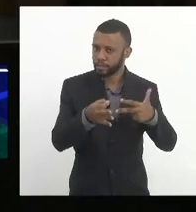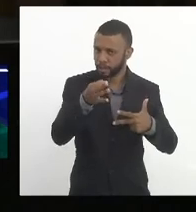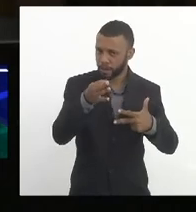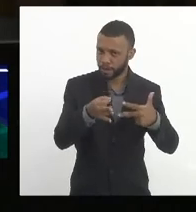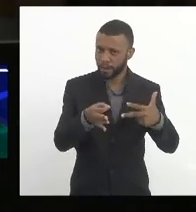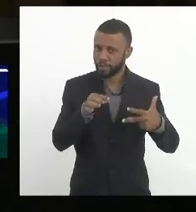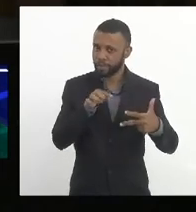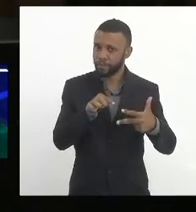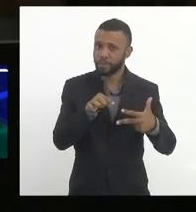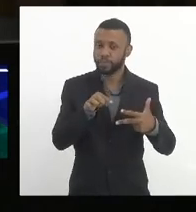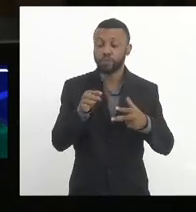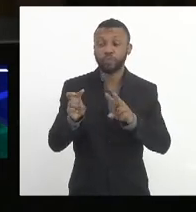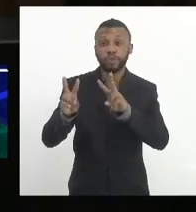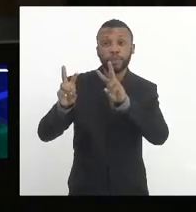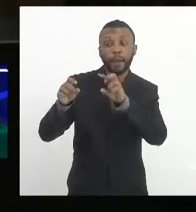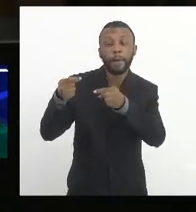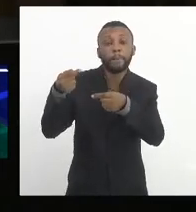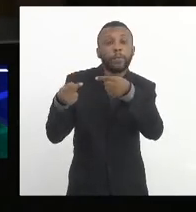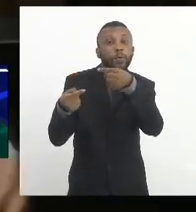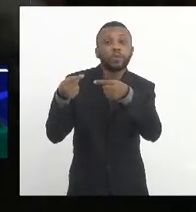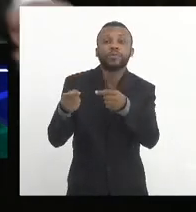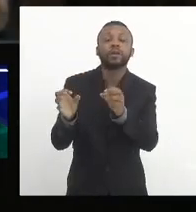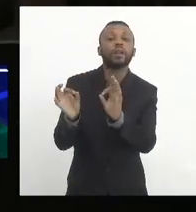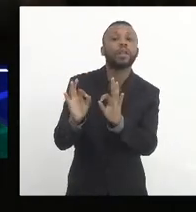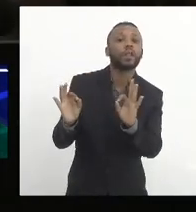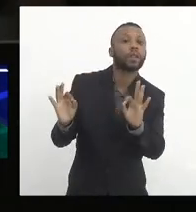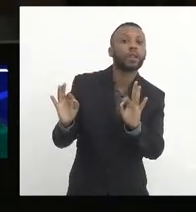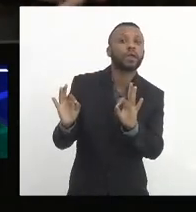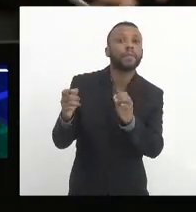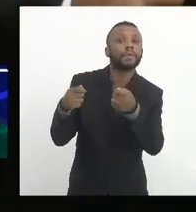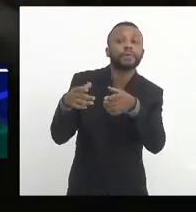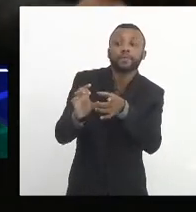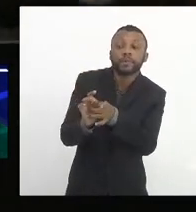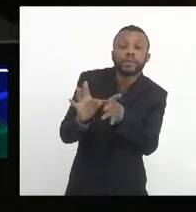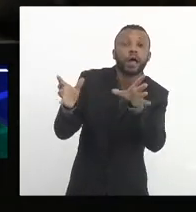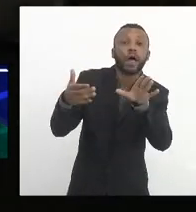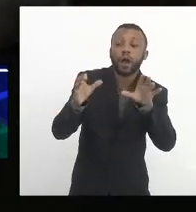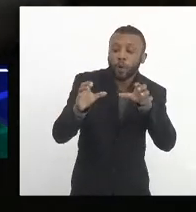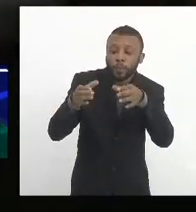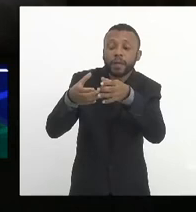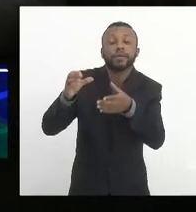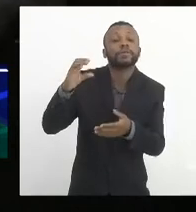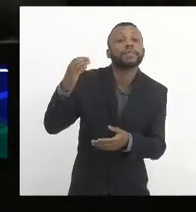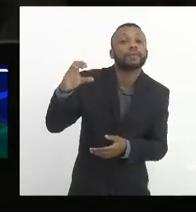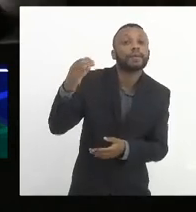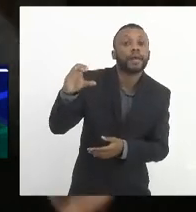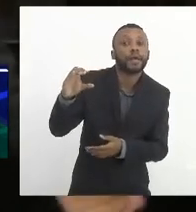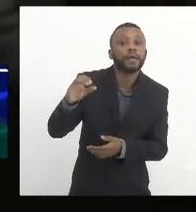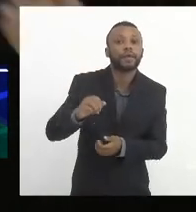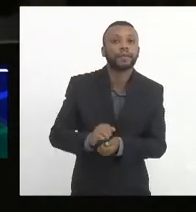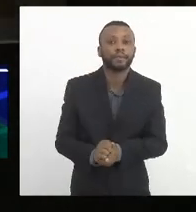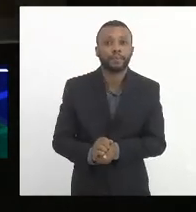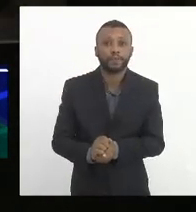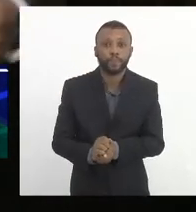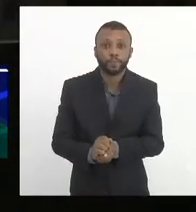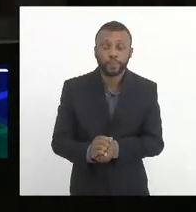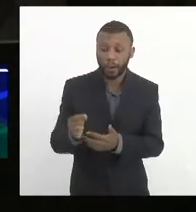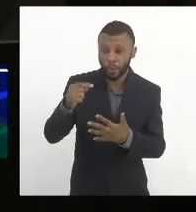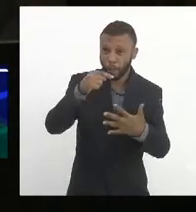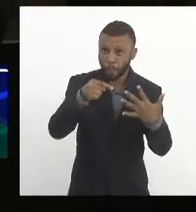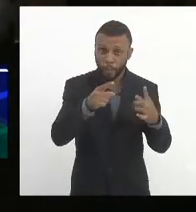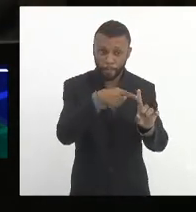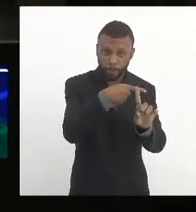é isso Não era nem tema para política adentrar temos que deixar a comunidade científica prós e contras de